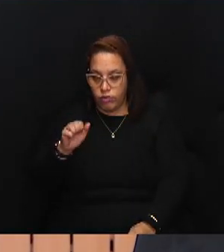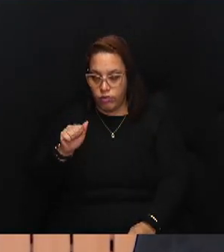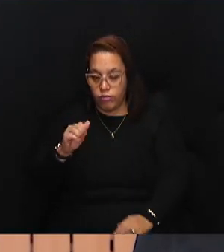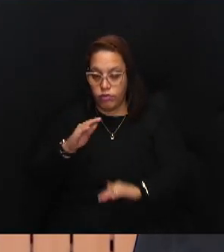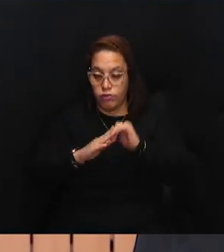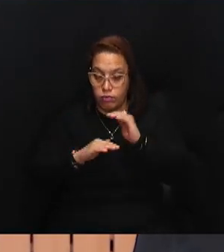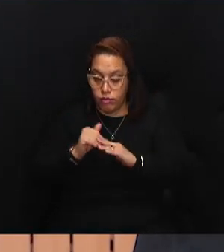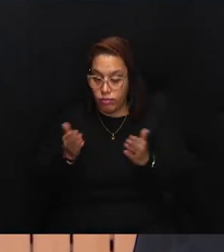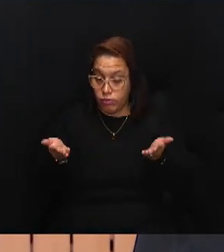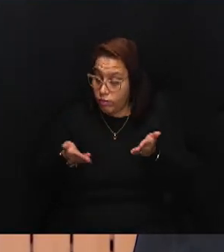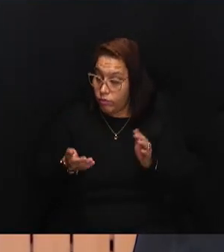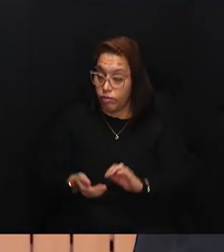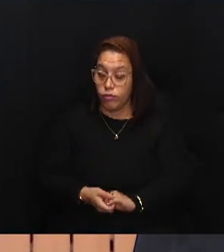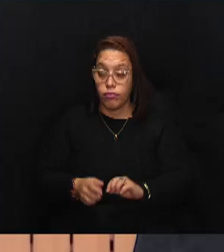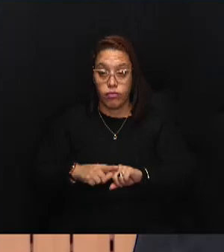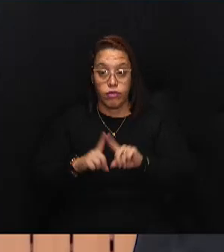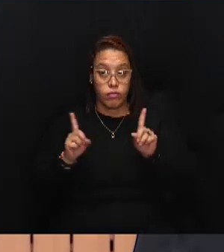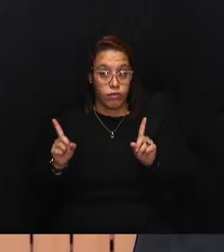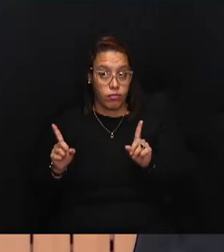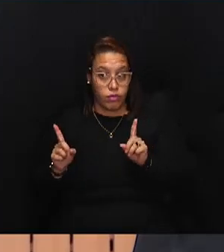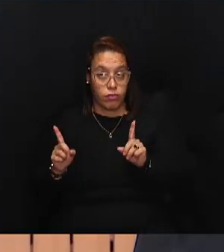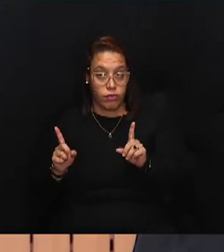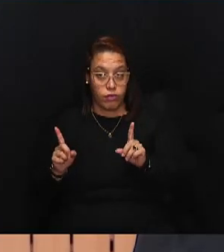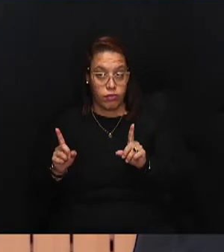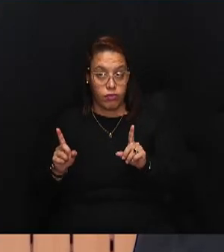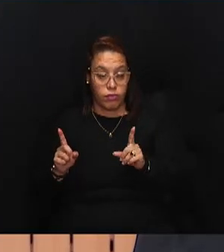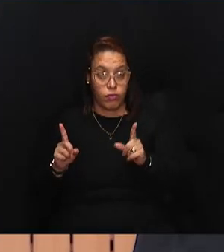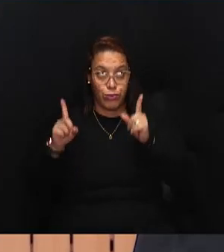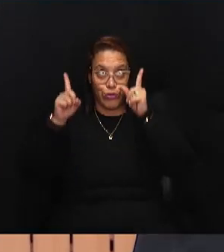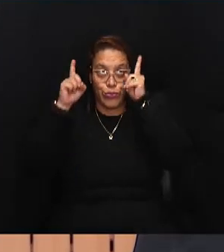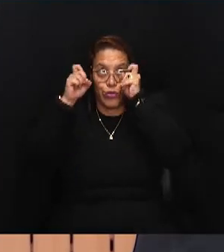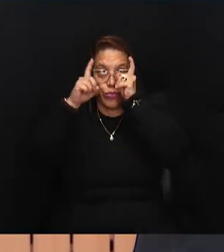aqui hoje. Porém, o nosso desafio